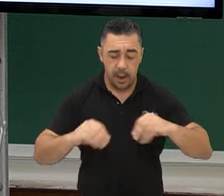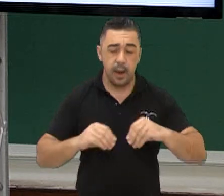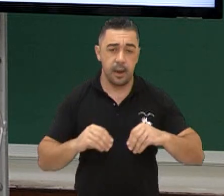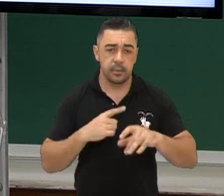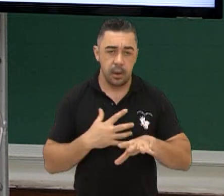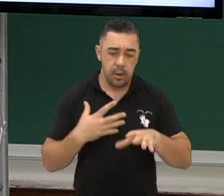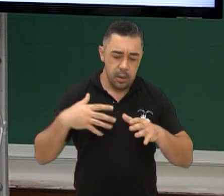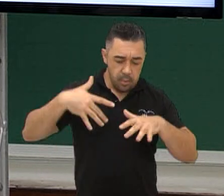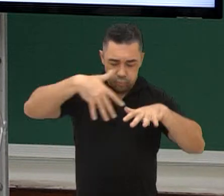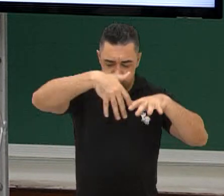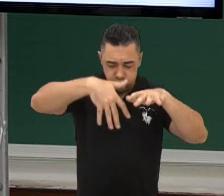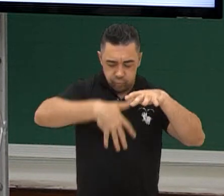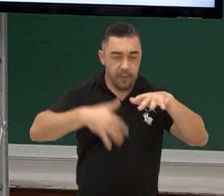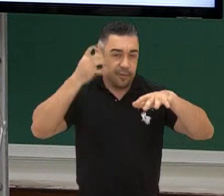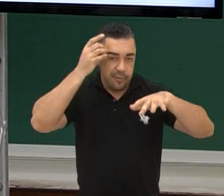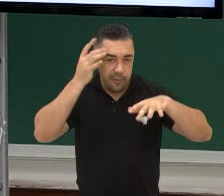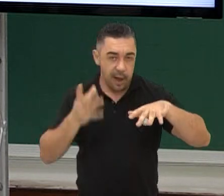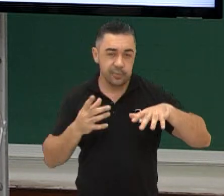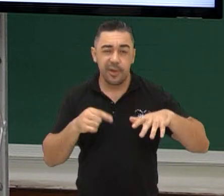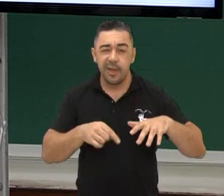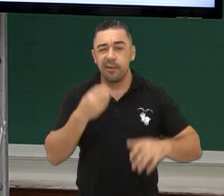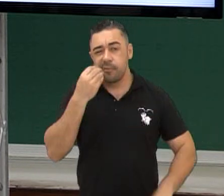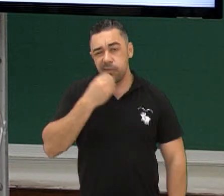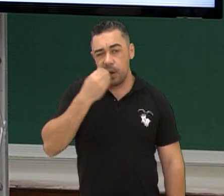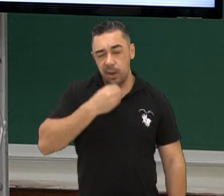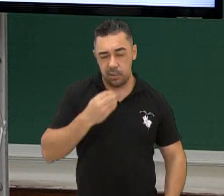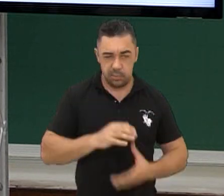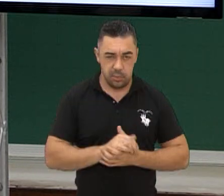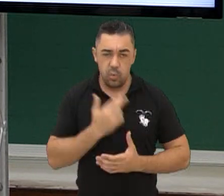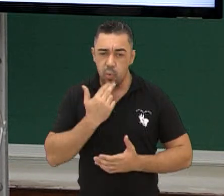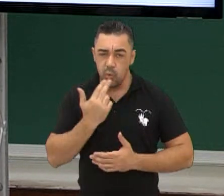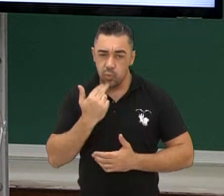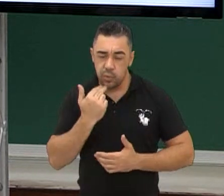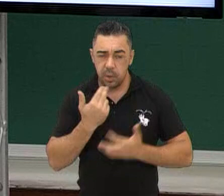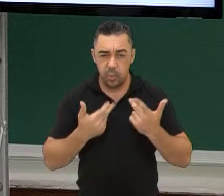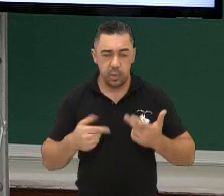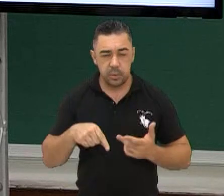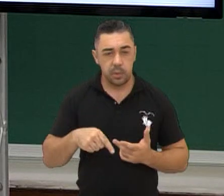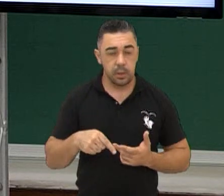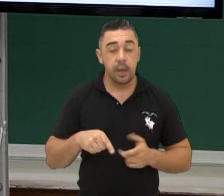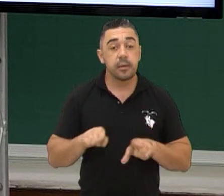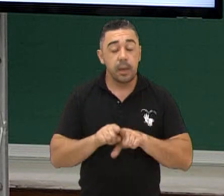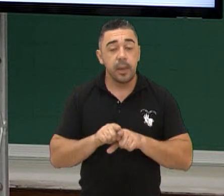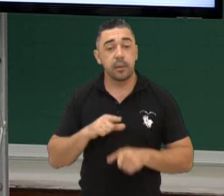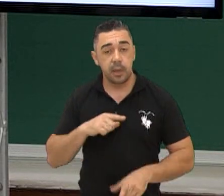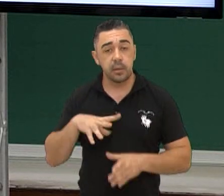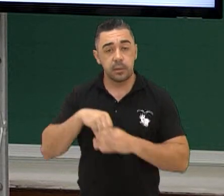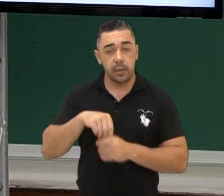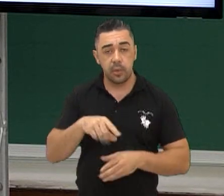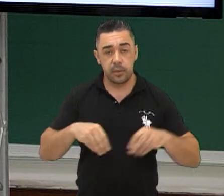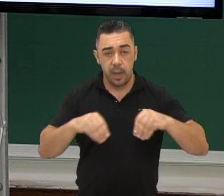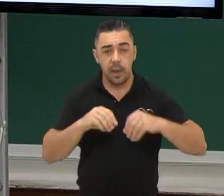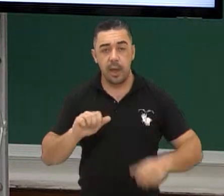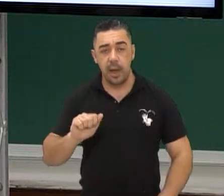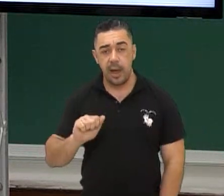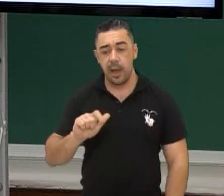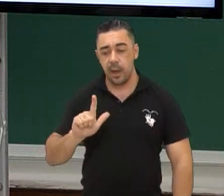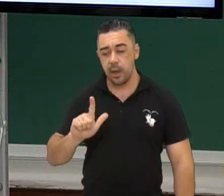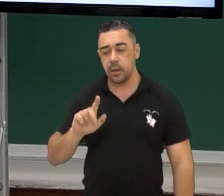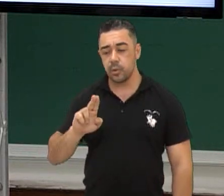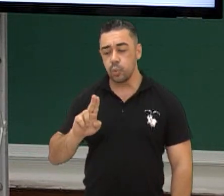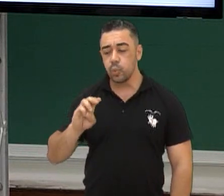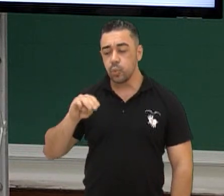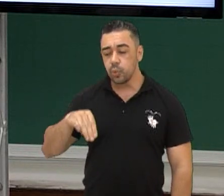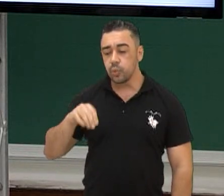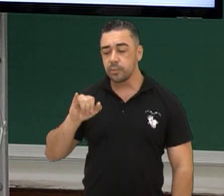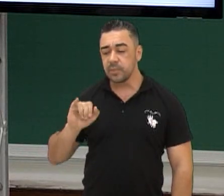e pobre em nutrientes. Além de ser pobre em nutrientes, esse solo tem muito alumínio, que é tóxico para as plantas. Então,